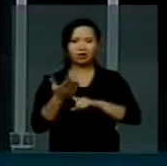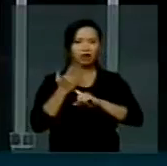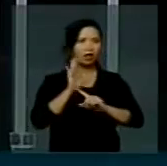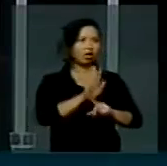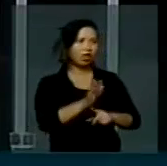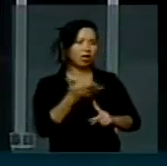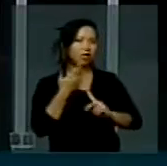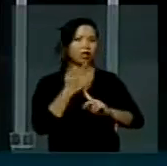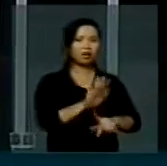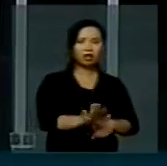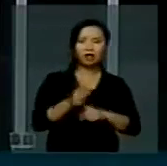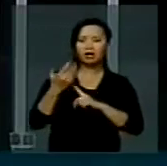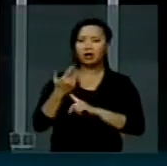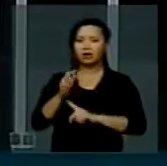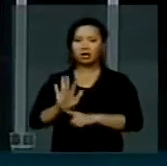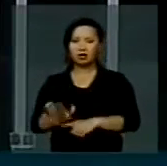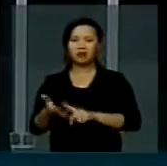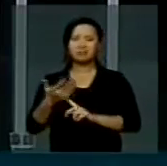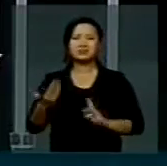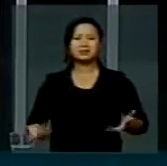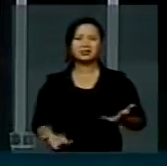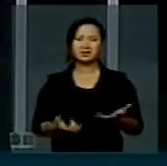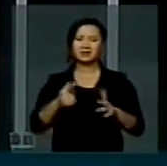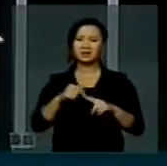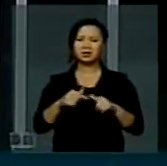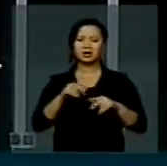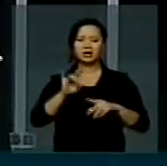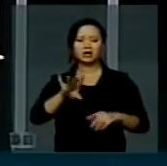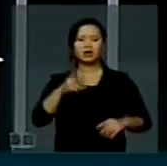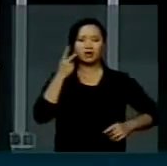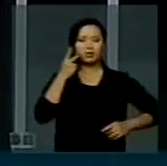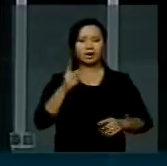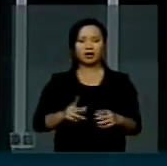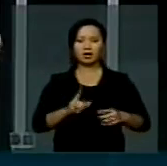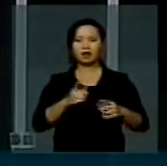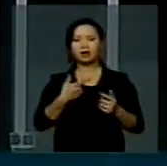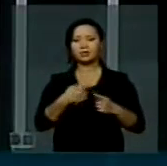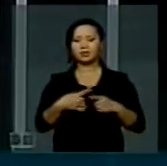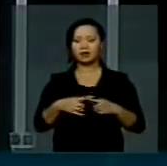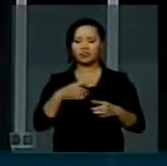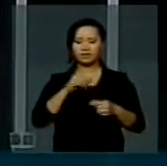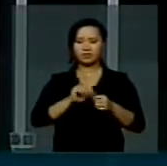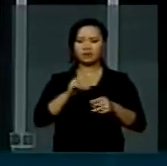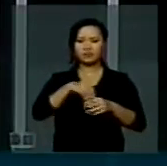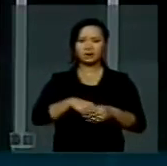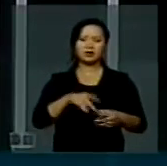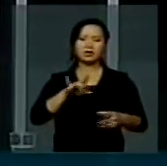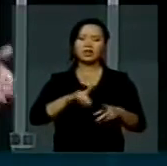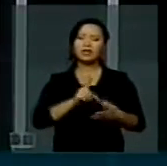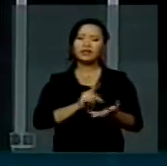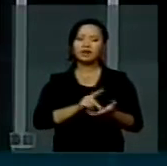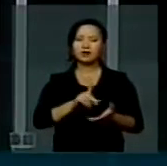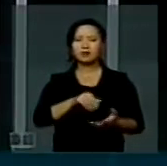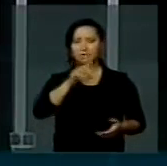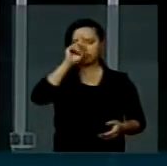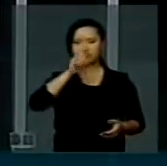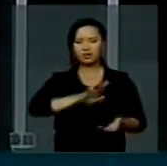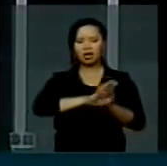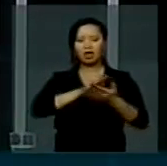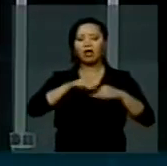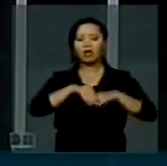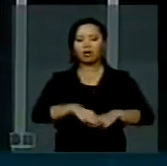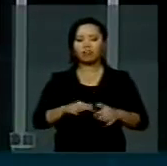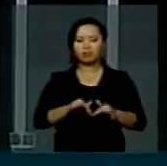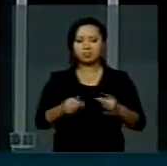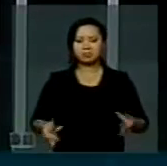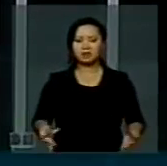votação, numa necessidade de uma votação importante, numa imposição autoritária muitas vezes, que humilha o representante